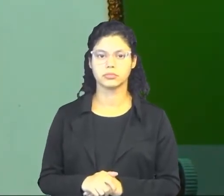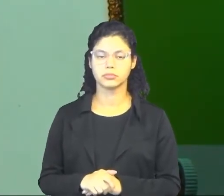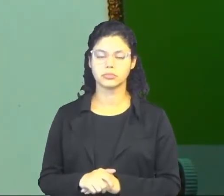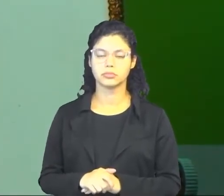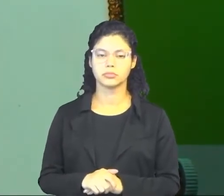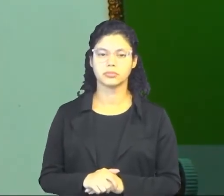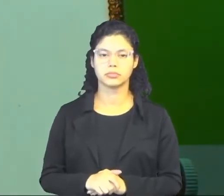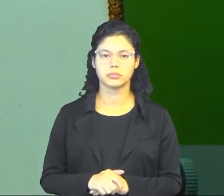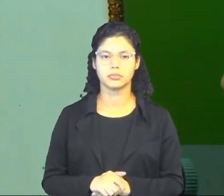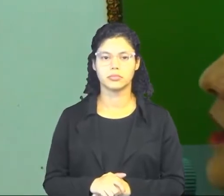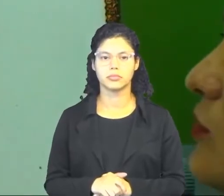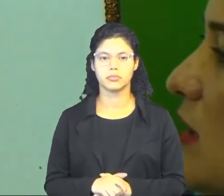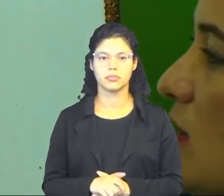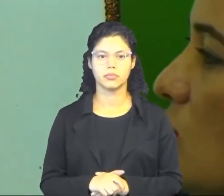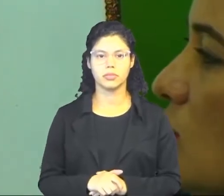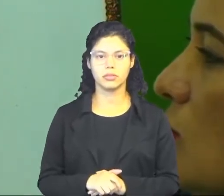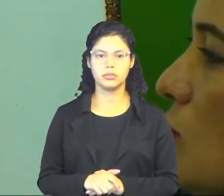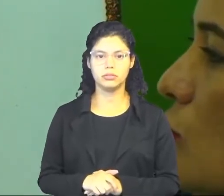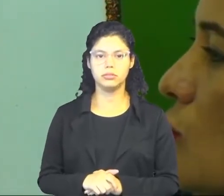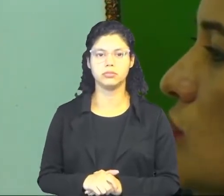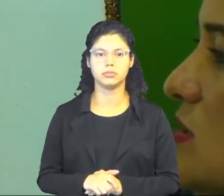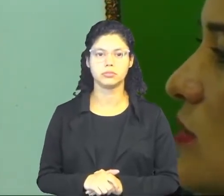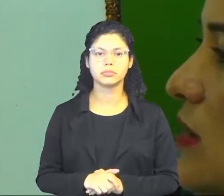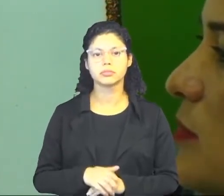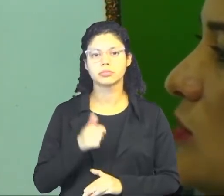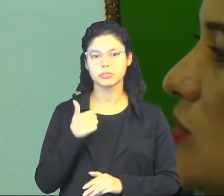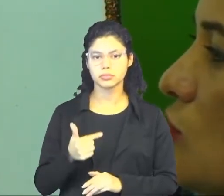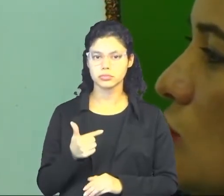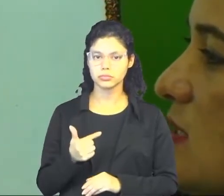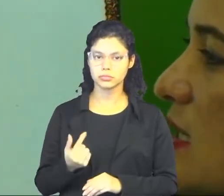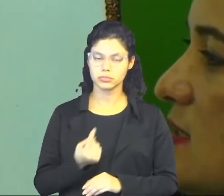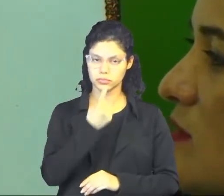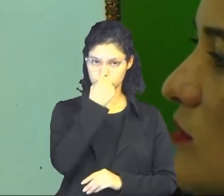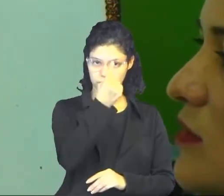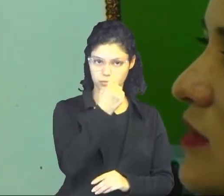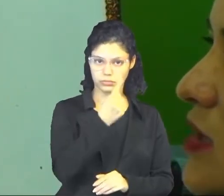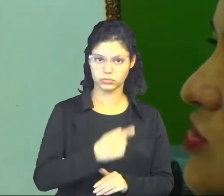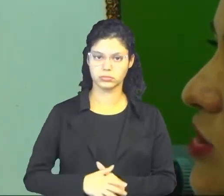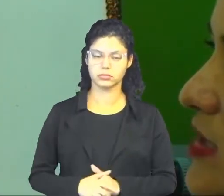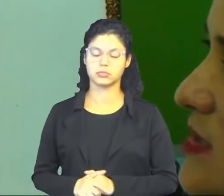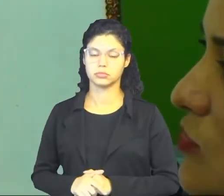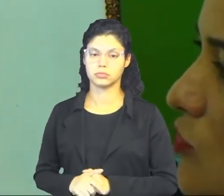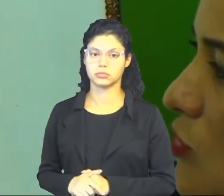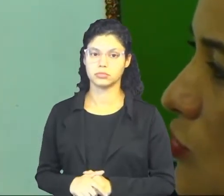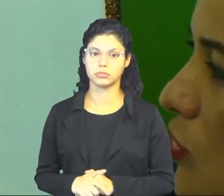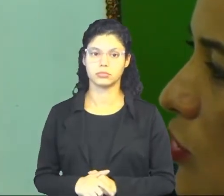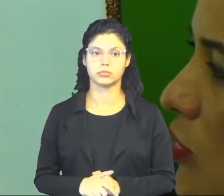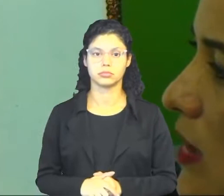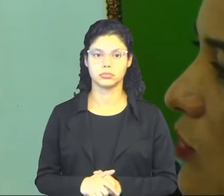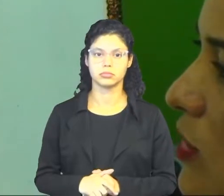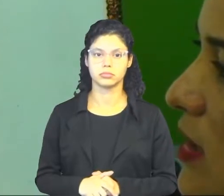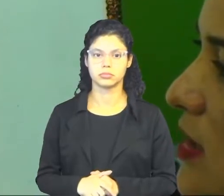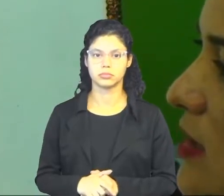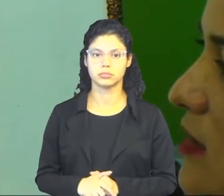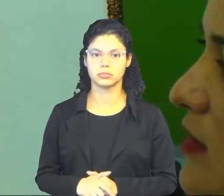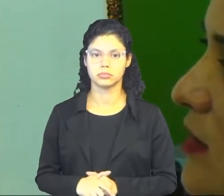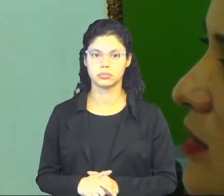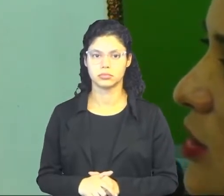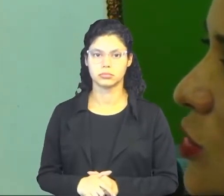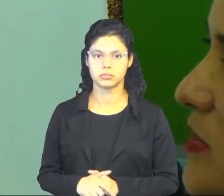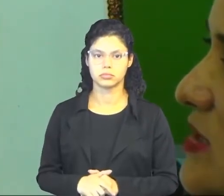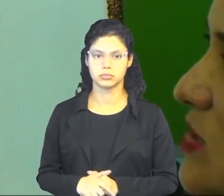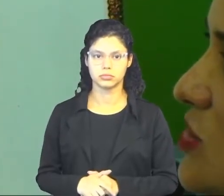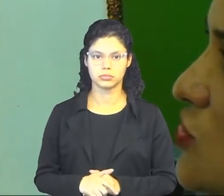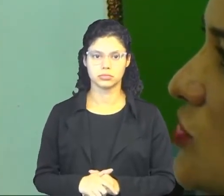Eu tenho 12, ó. Lembrando que 12 é assim, ó. Só que esse 1 eu não coloco ele agora aqui.